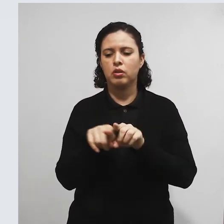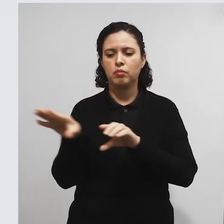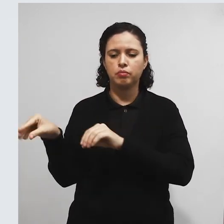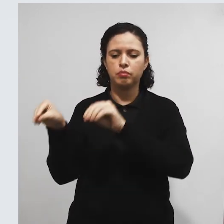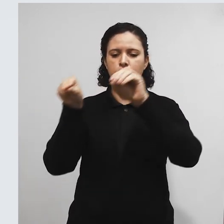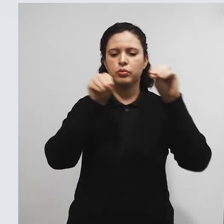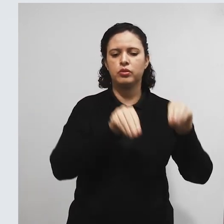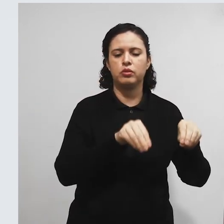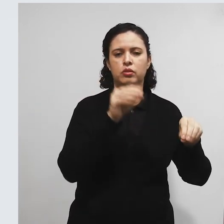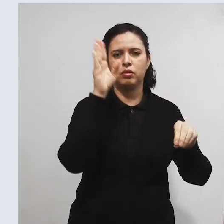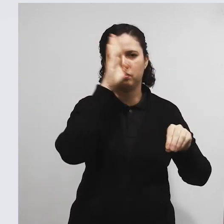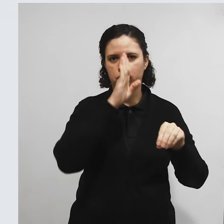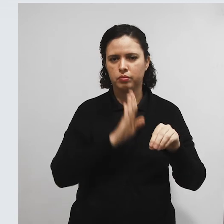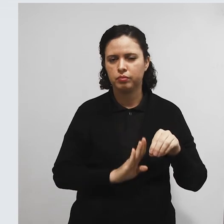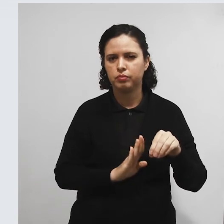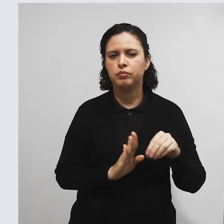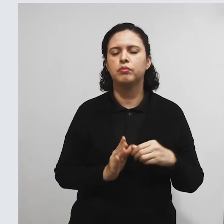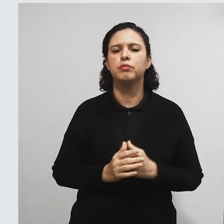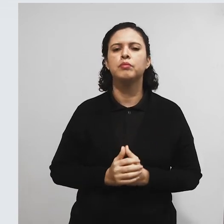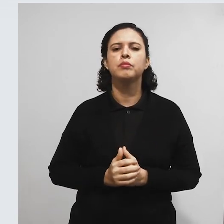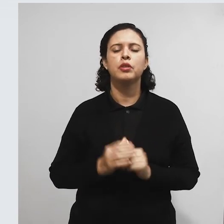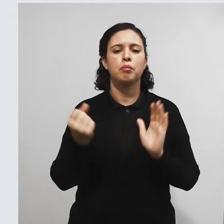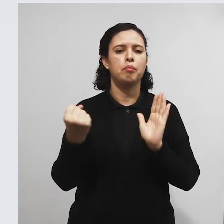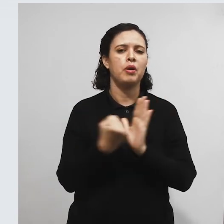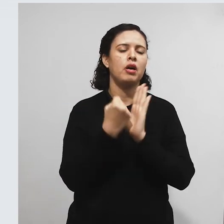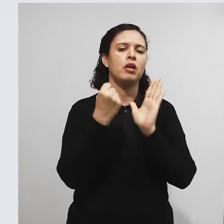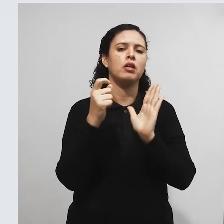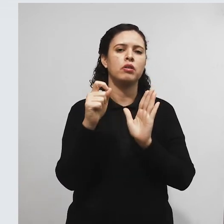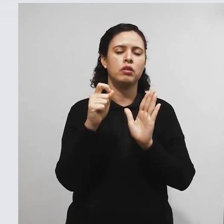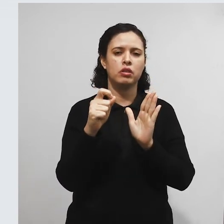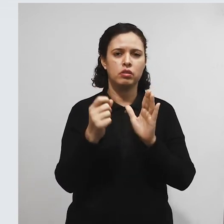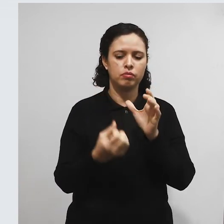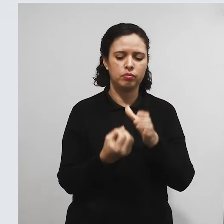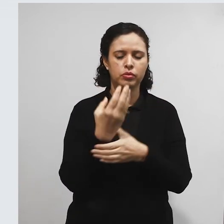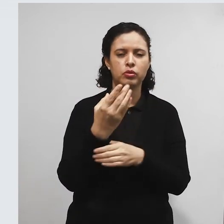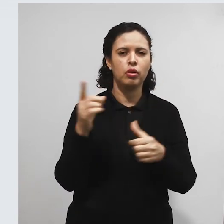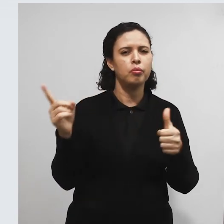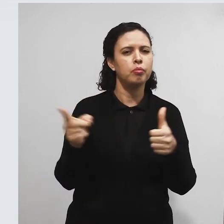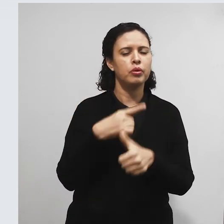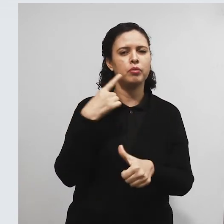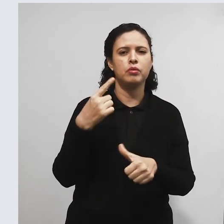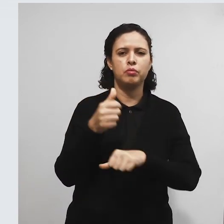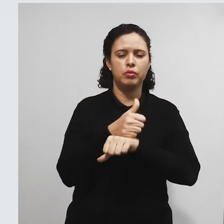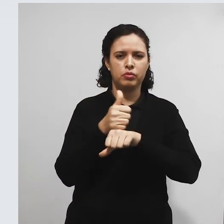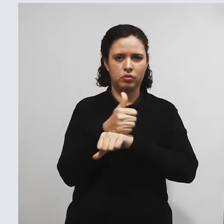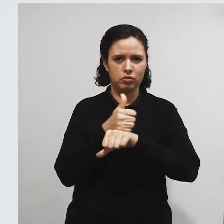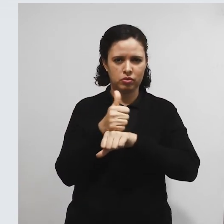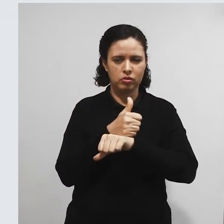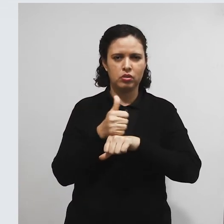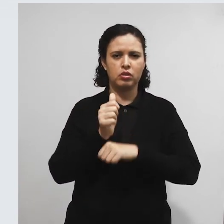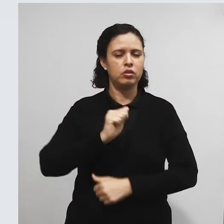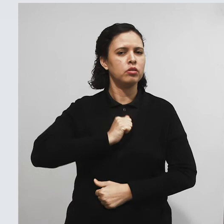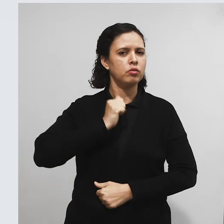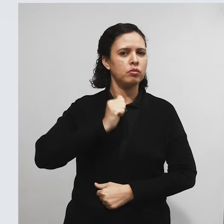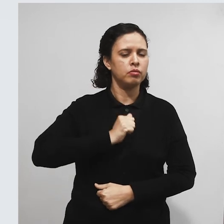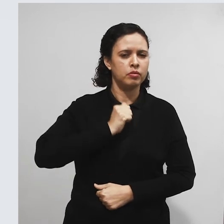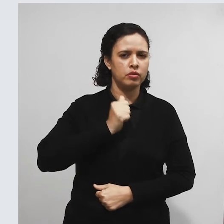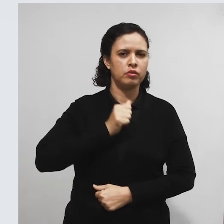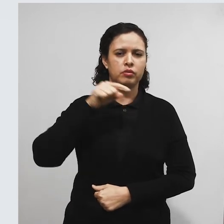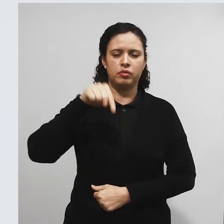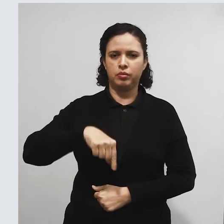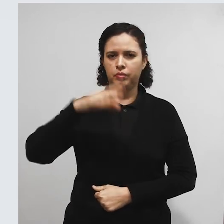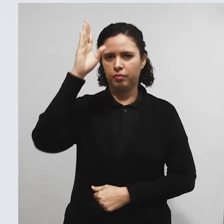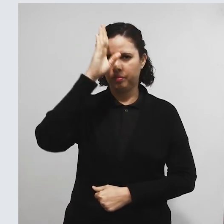para o Brasil, tá? Marca aí a formação dos primeiros profissionais de antropologia no